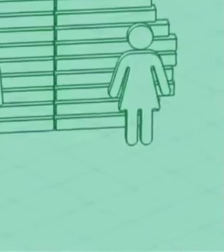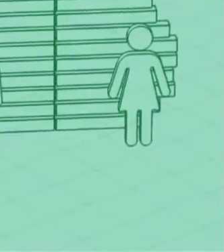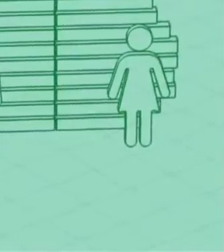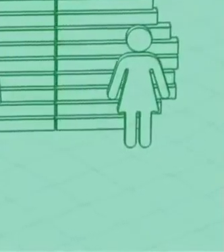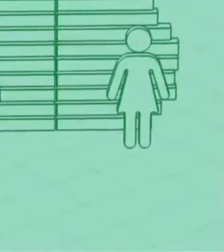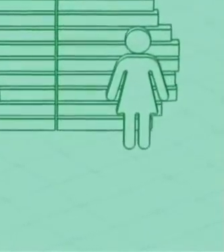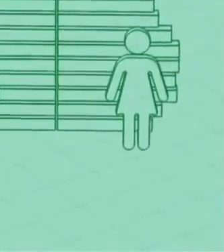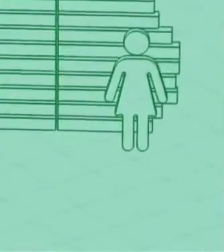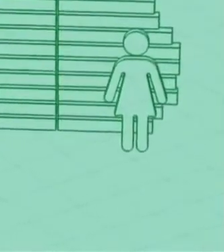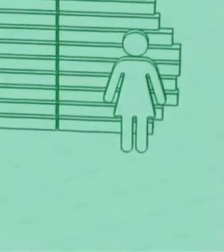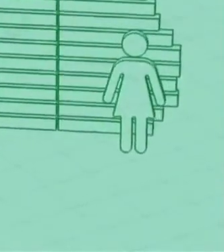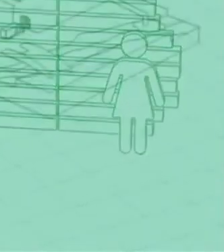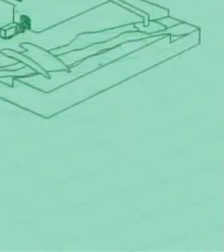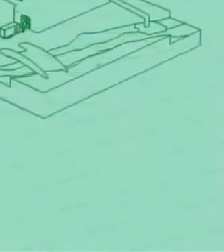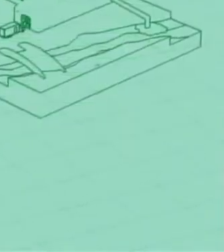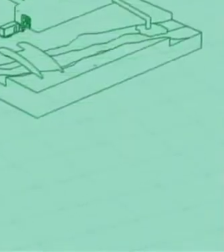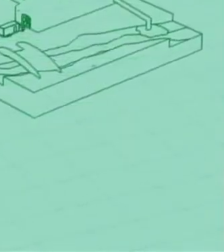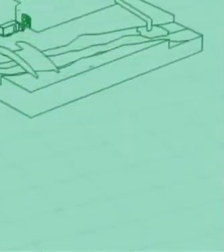o